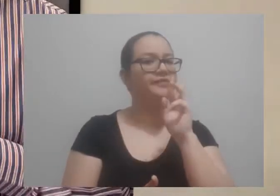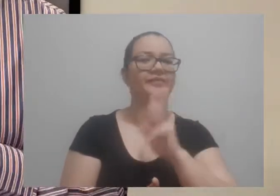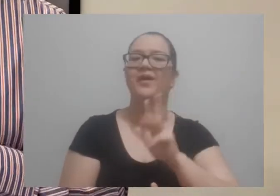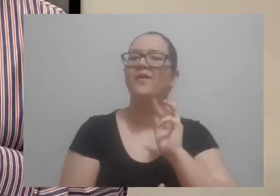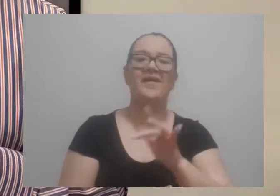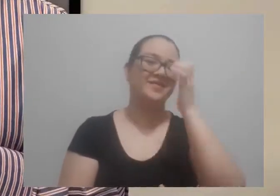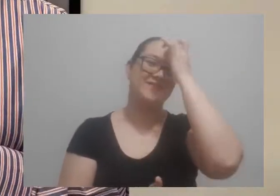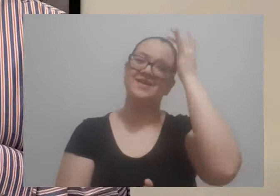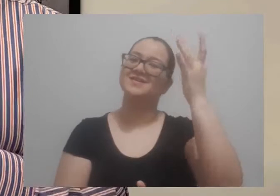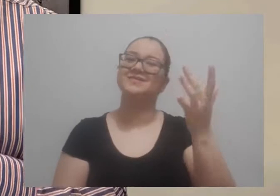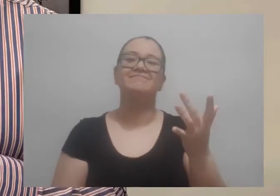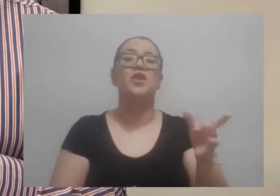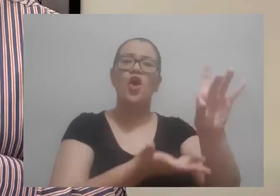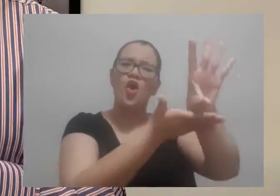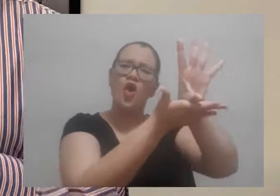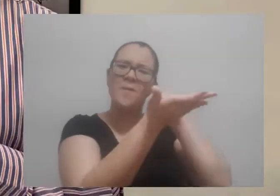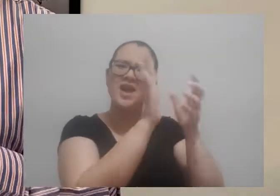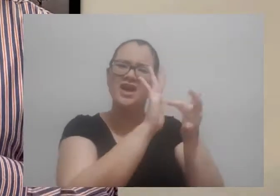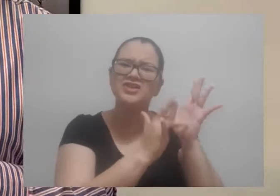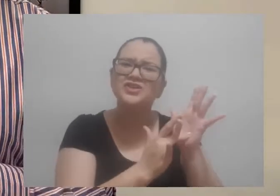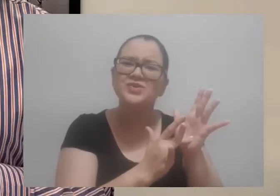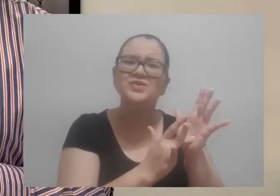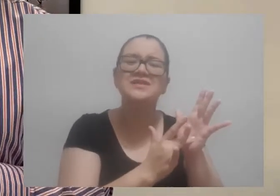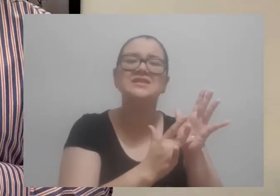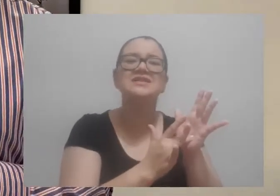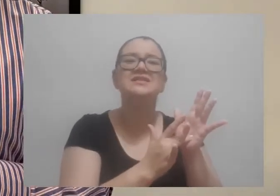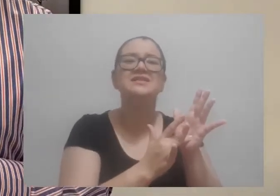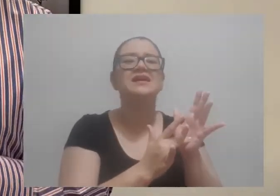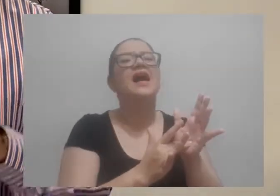mestre continua sendo o nosso maior desafio.